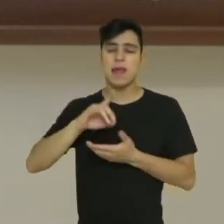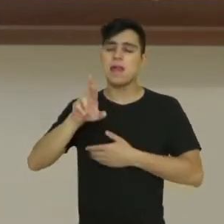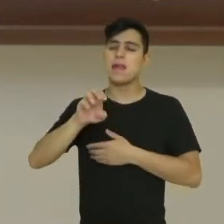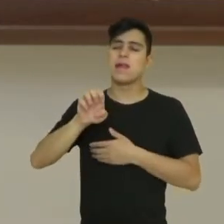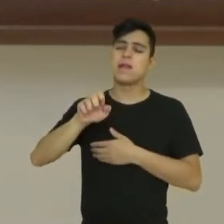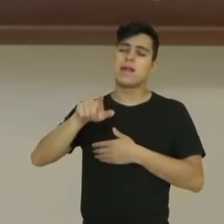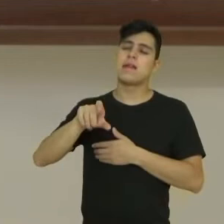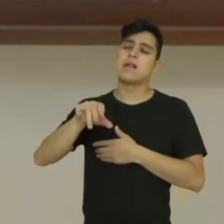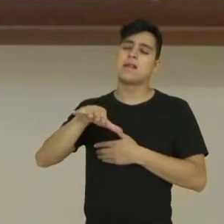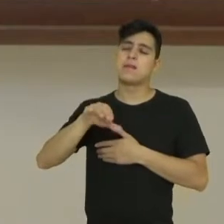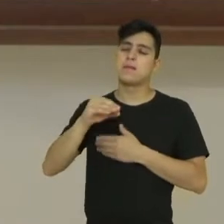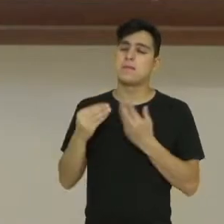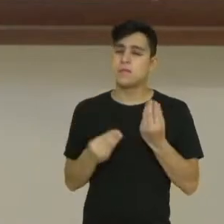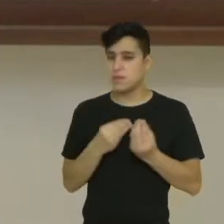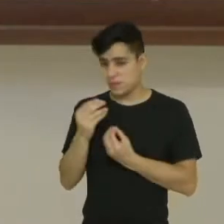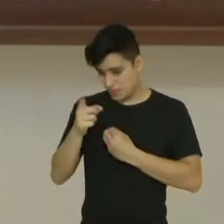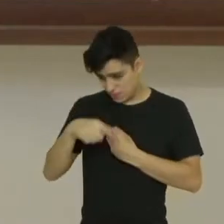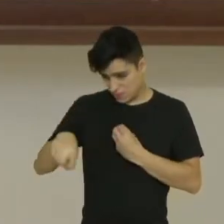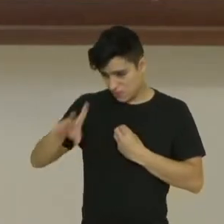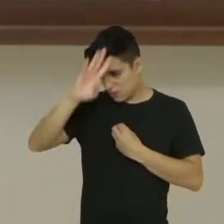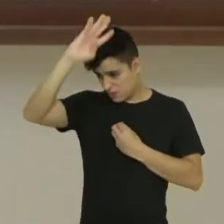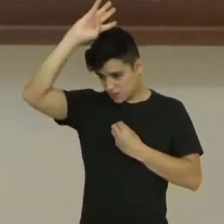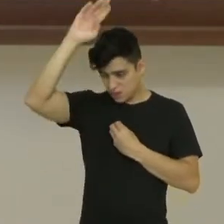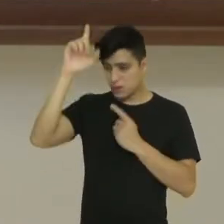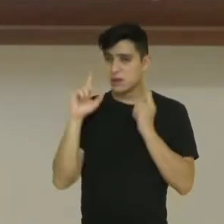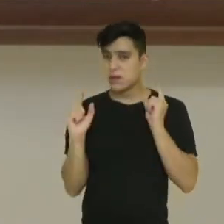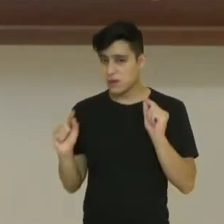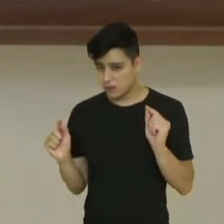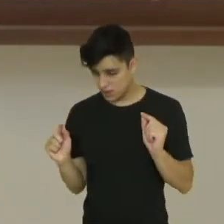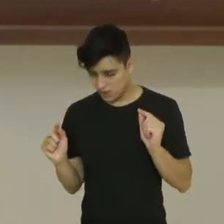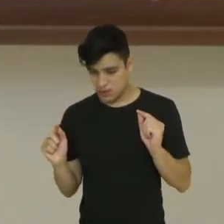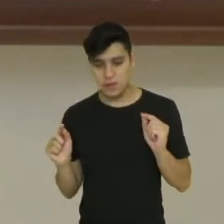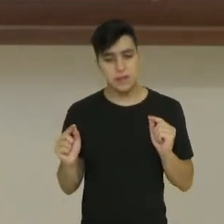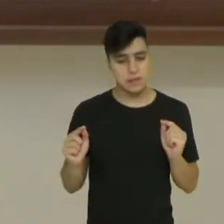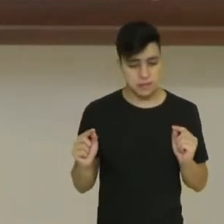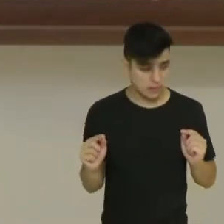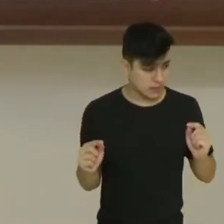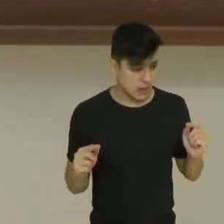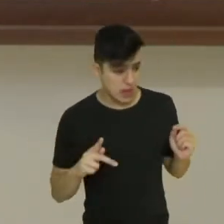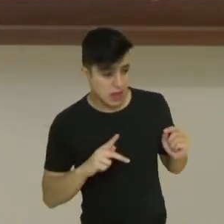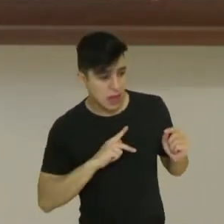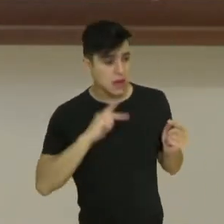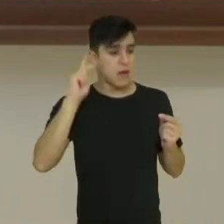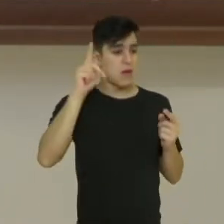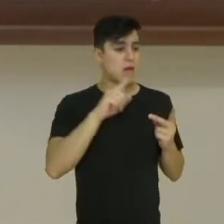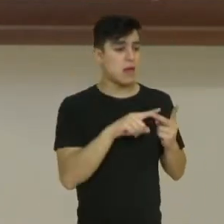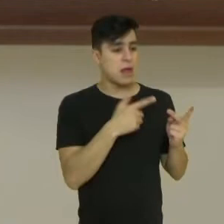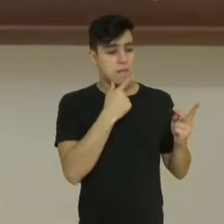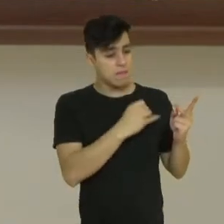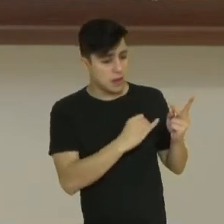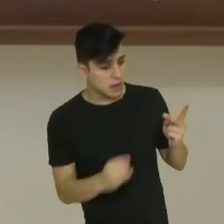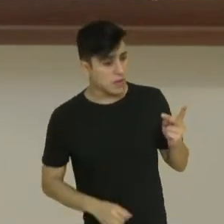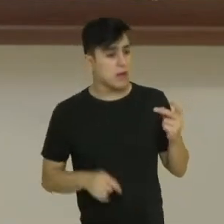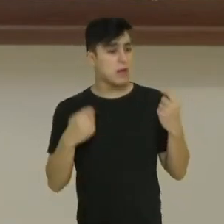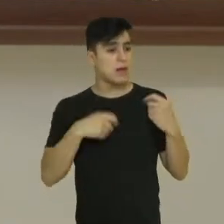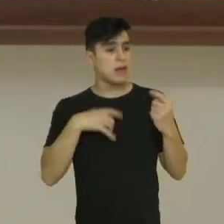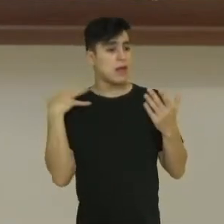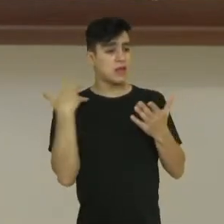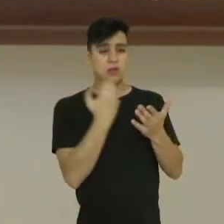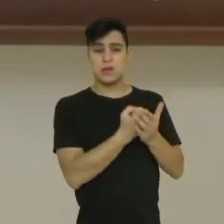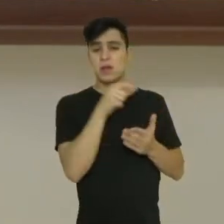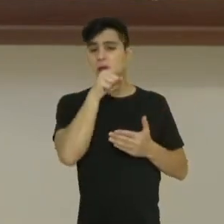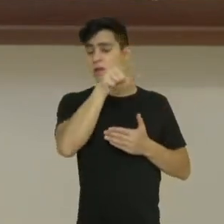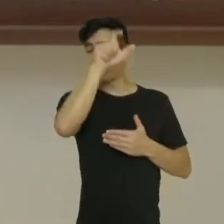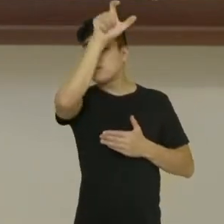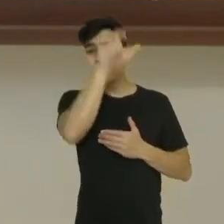forma? O sentido que os romanos, eles queriam que seus grandes heróis, seus grandes imperadores fossem lembrados como eles eram. Não importa se a pessoa era feia,